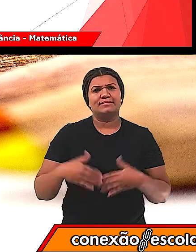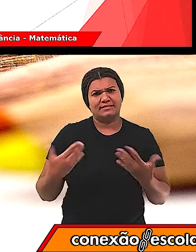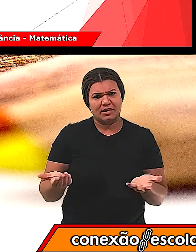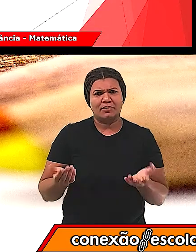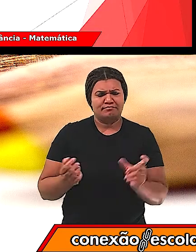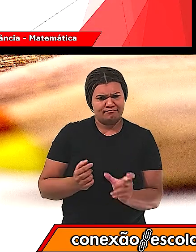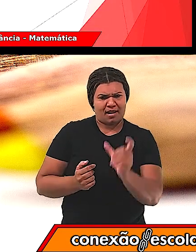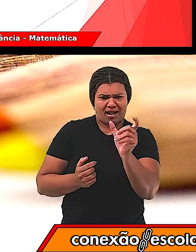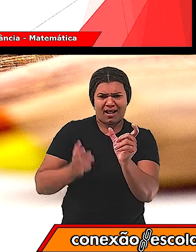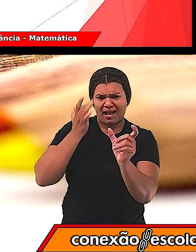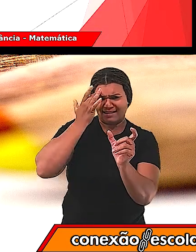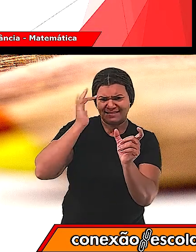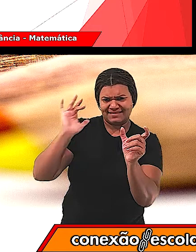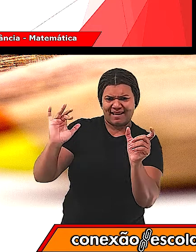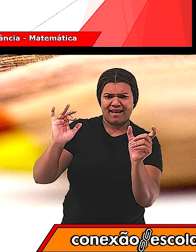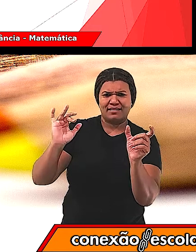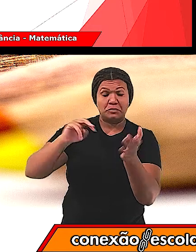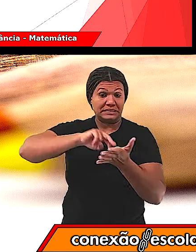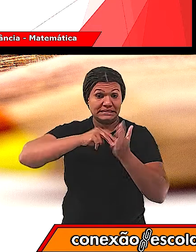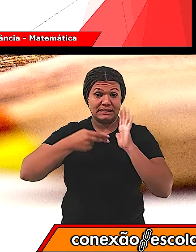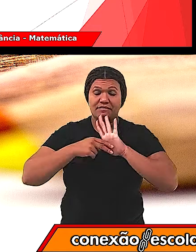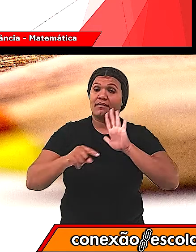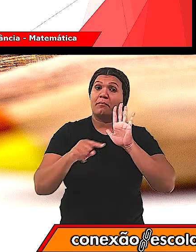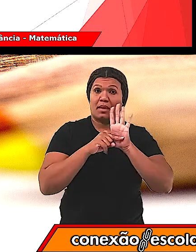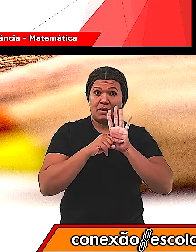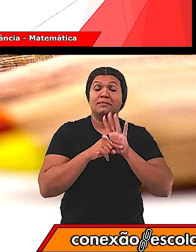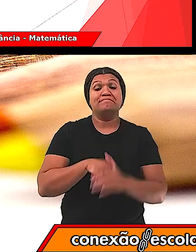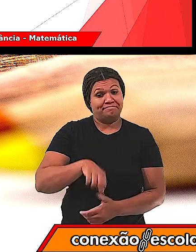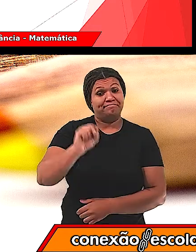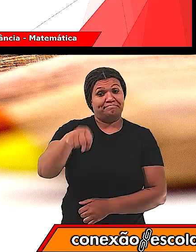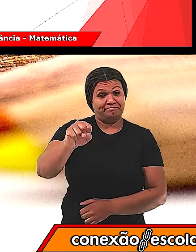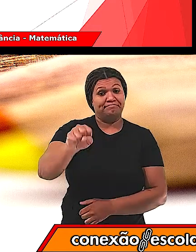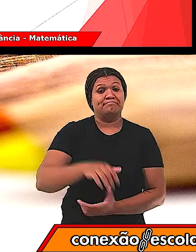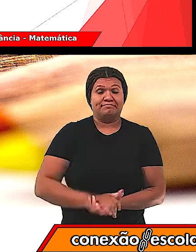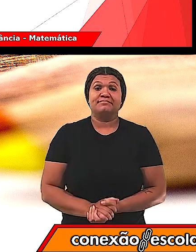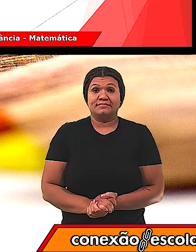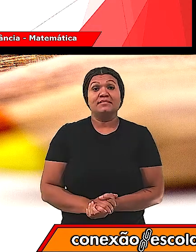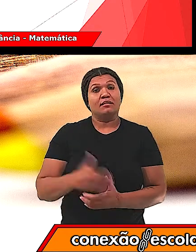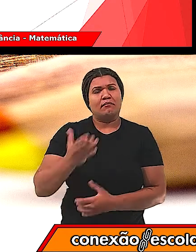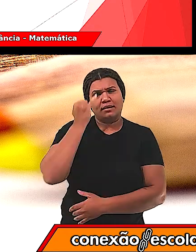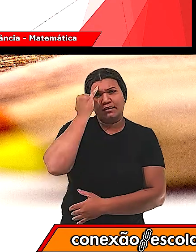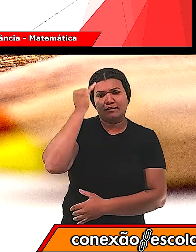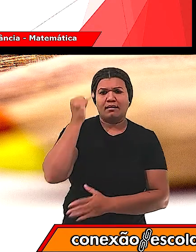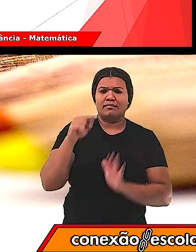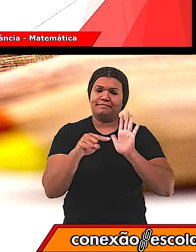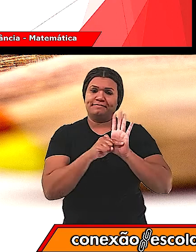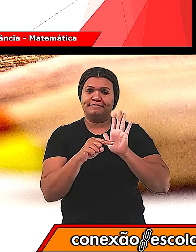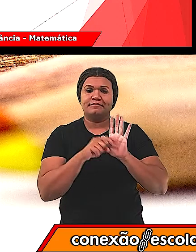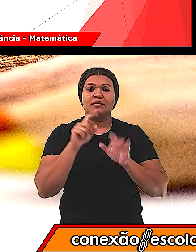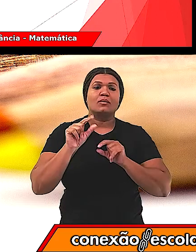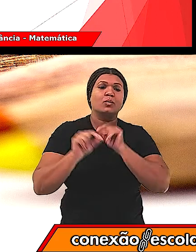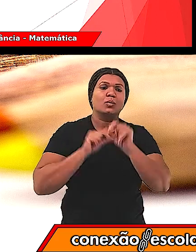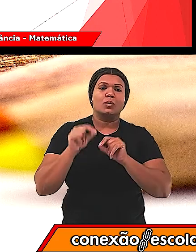subtração, esse nome esquisito, quer dizer que é menos? Uhum. Então, a ideia da subtração, tia Isabela, é